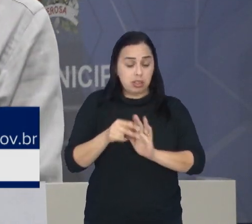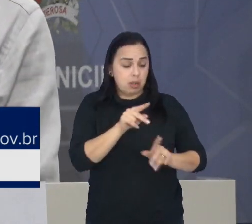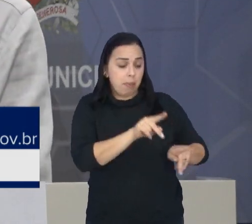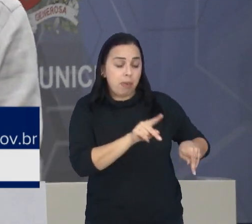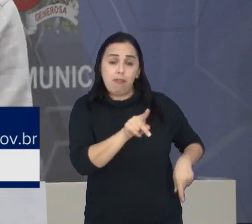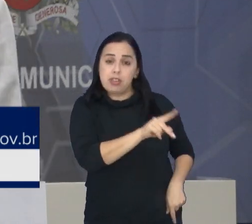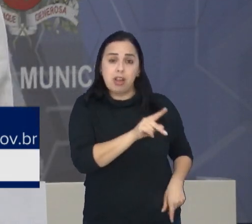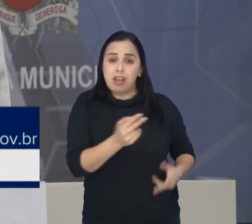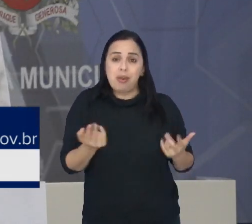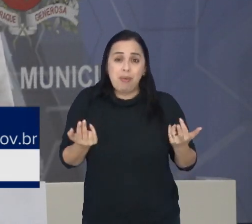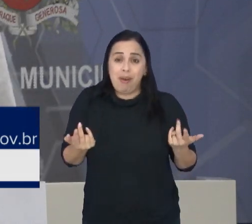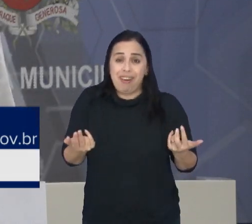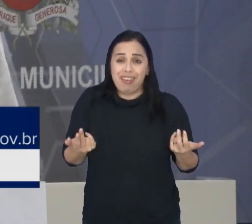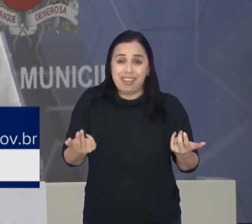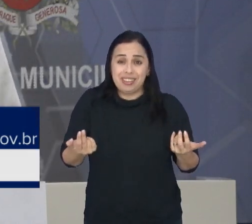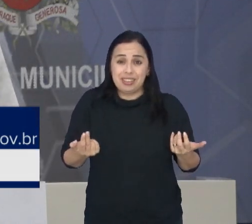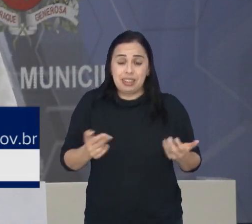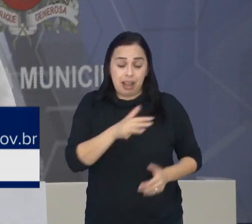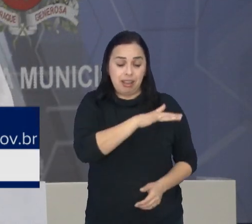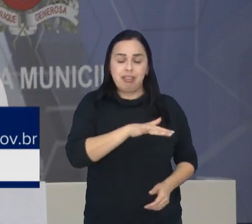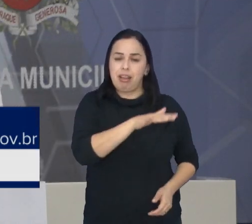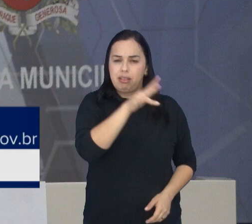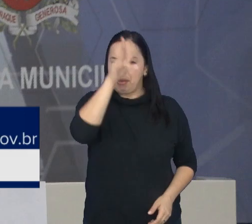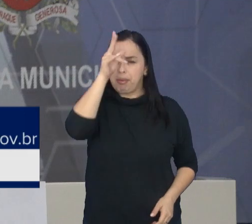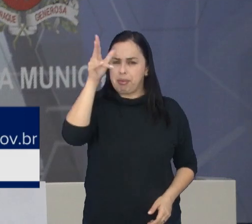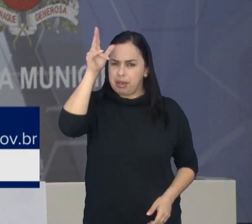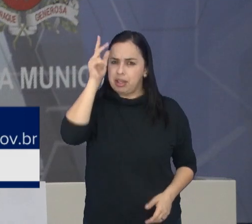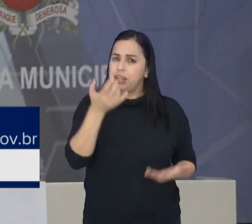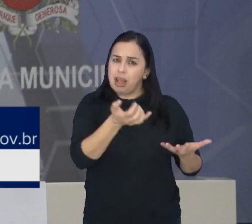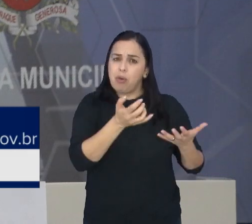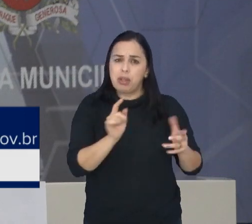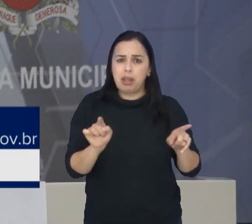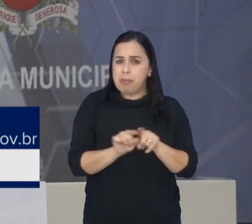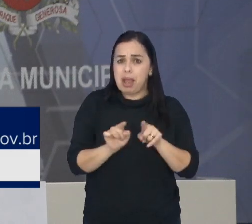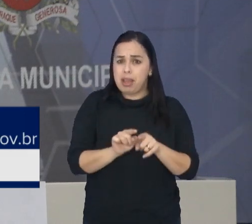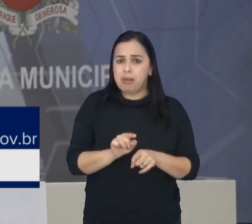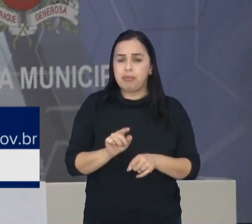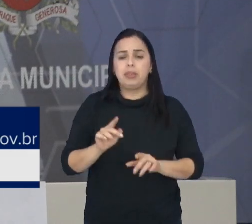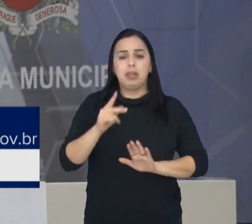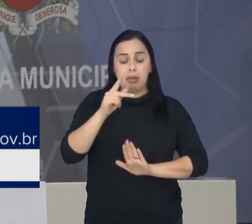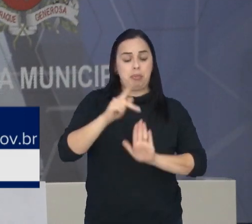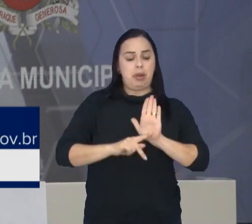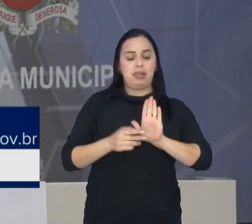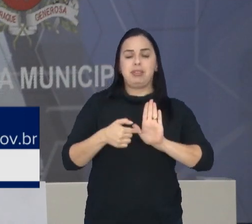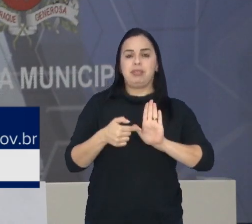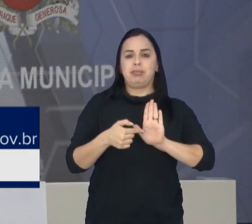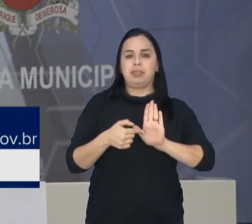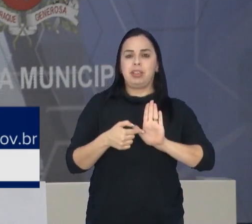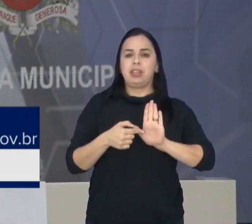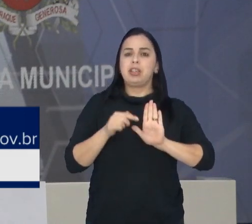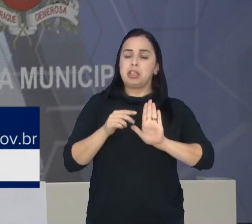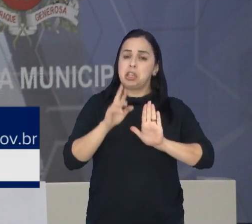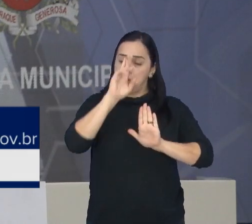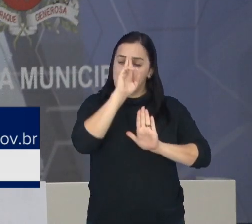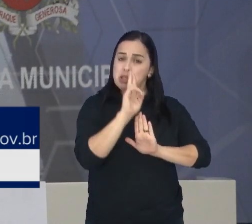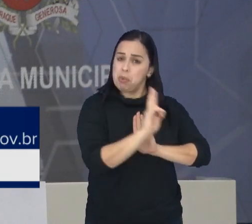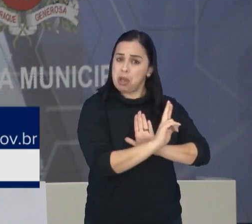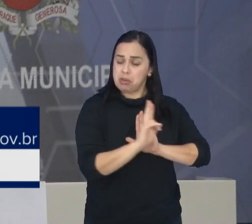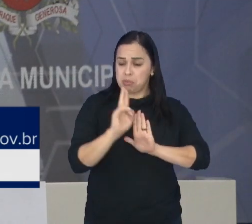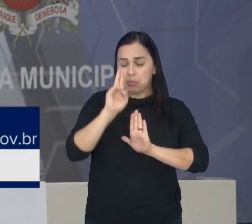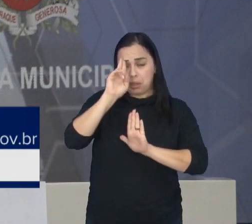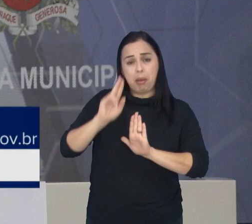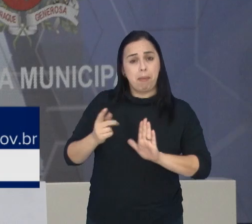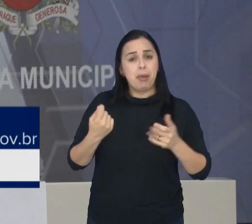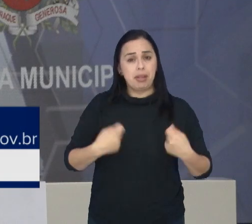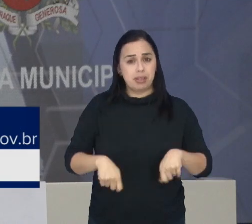professores aqui de São José dos Campos, da rede pública nossa, querem. É um projeto que não só aumente, mas que respeite isso. E que